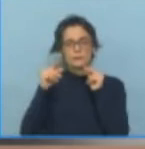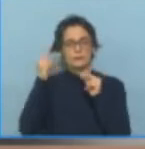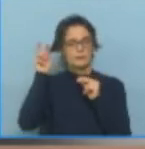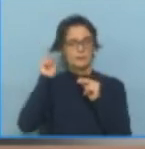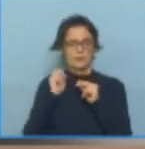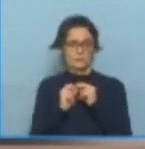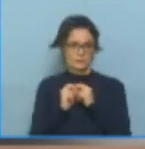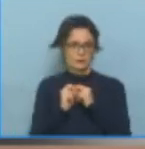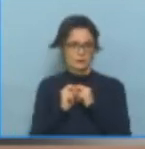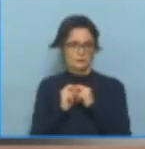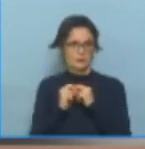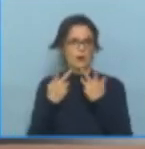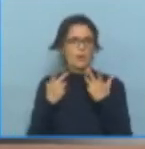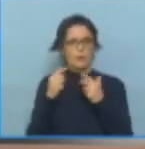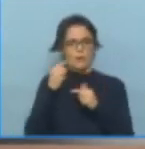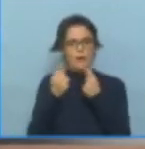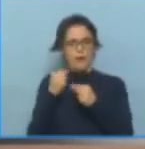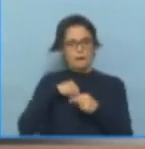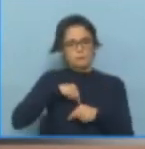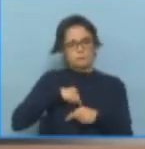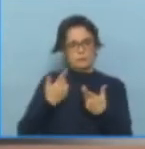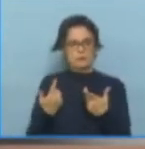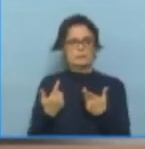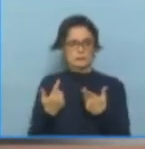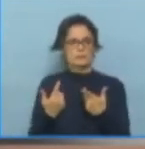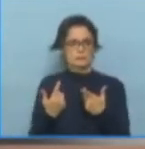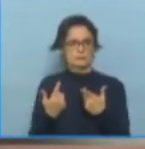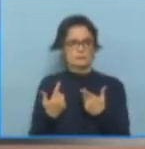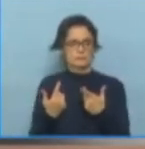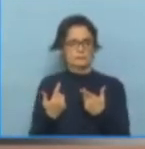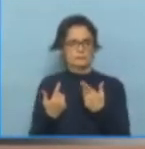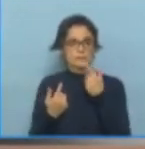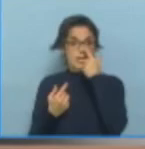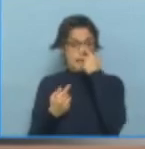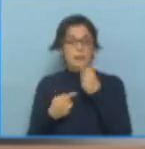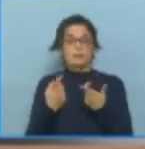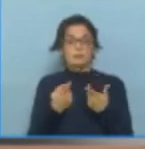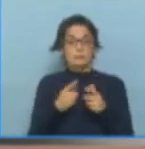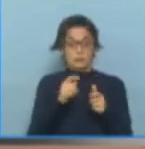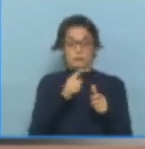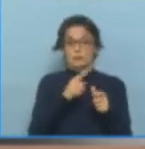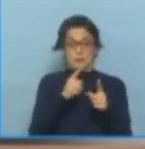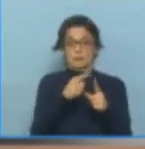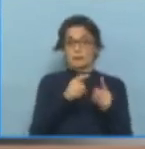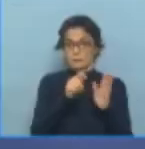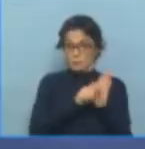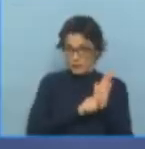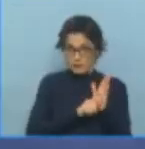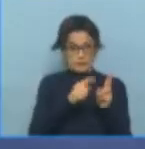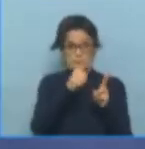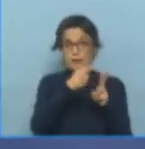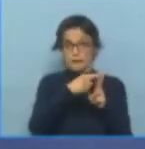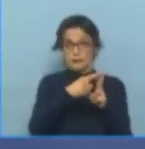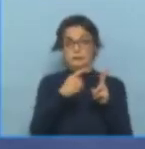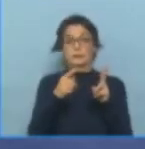que nós ficamos surpreendidos. Portanto, o segundo aspecto, o segundo tema, como eu disse, tem a ver com a relação humana e com a